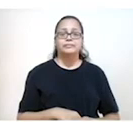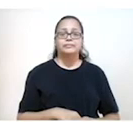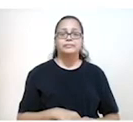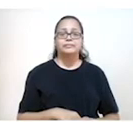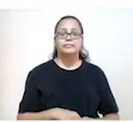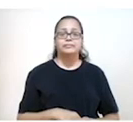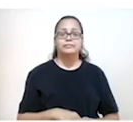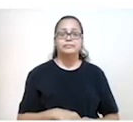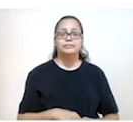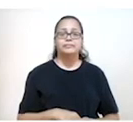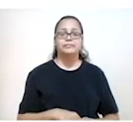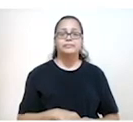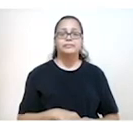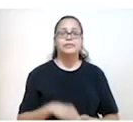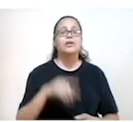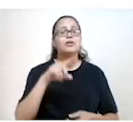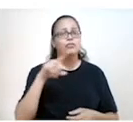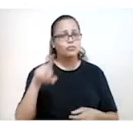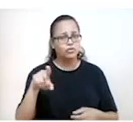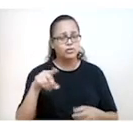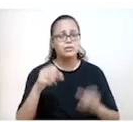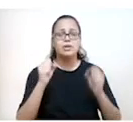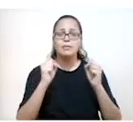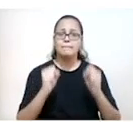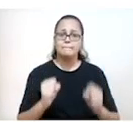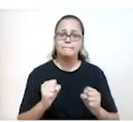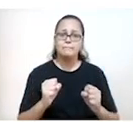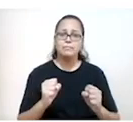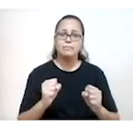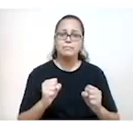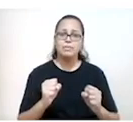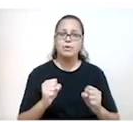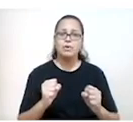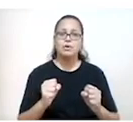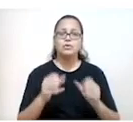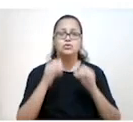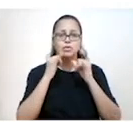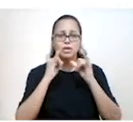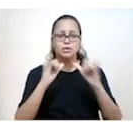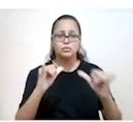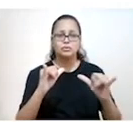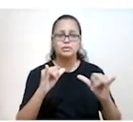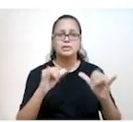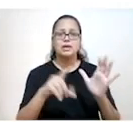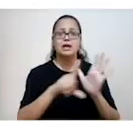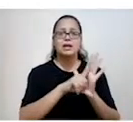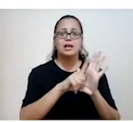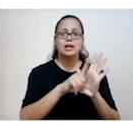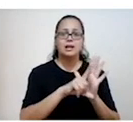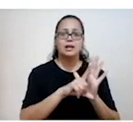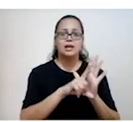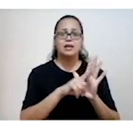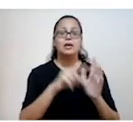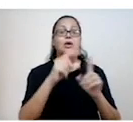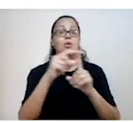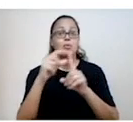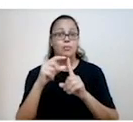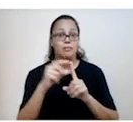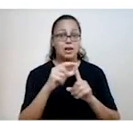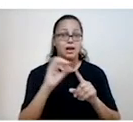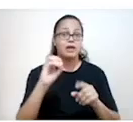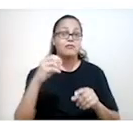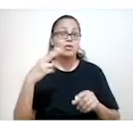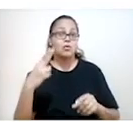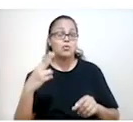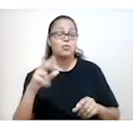Então, você pode enunciar a lei com palavras ou símbolos. Por exemplo, o número de quadrados é o dobro do